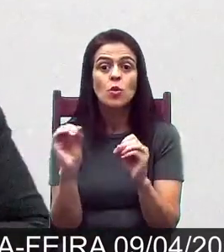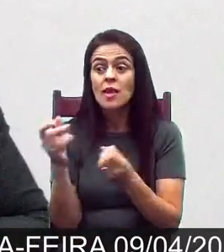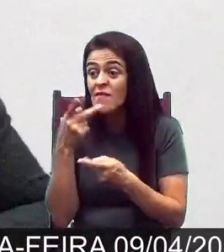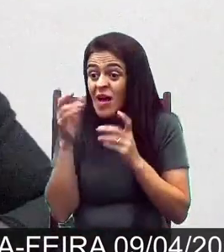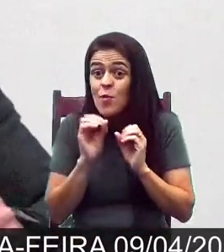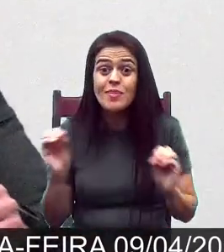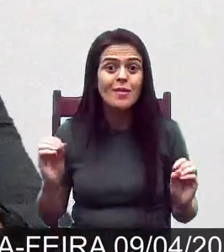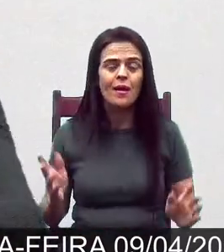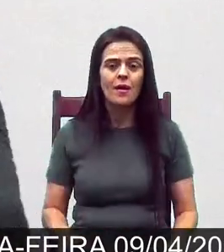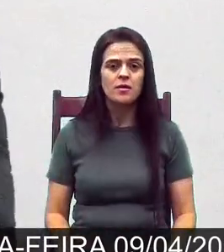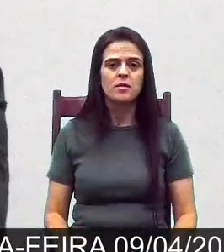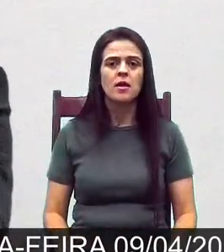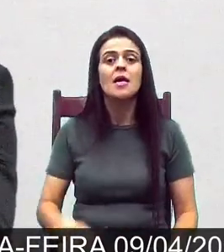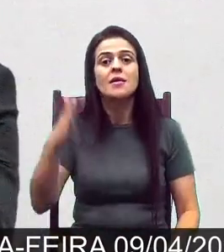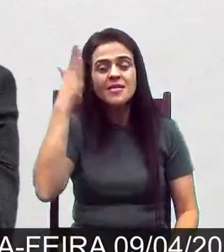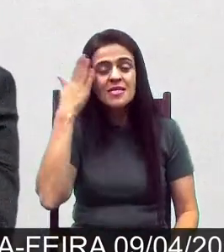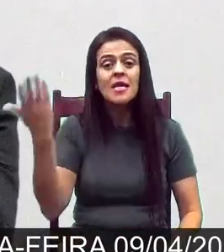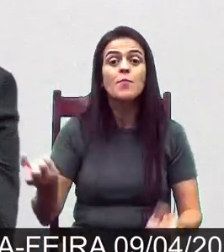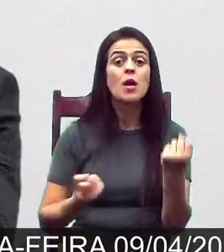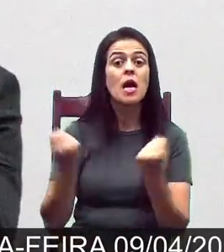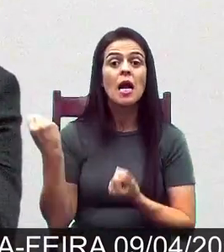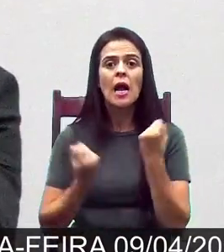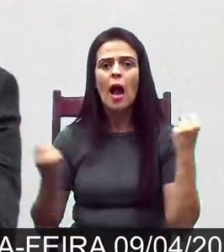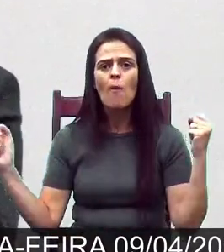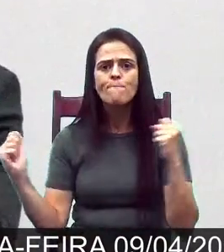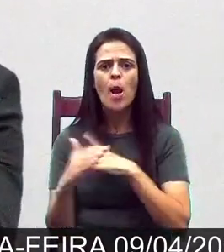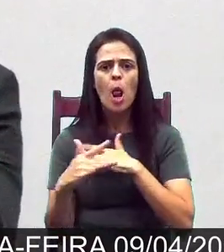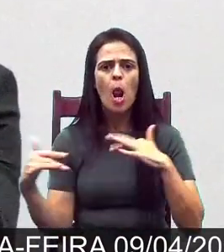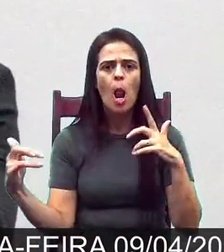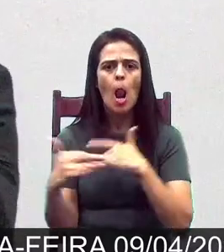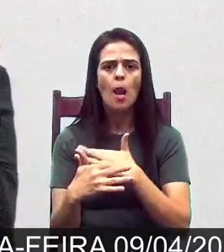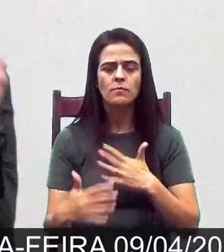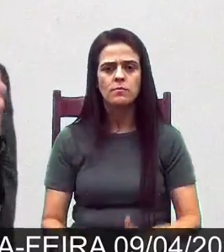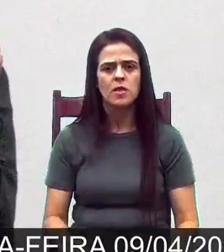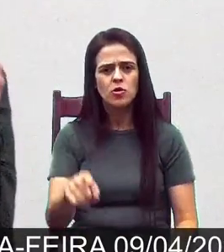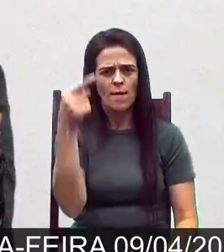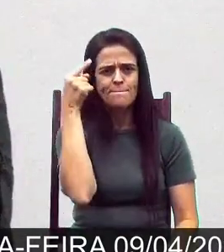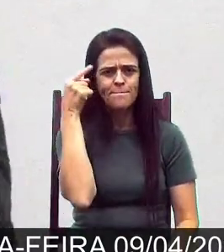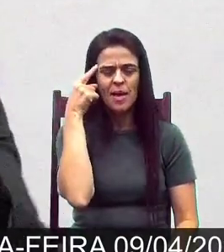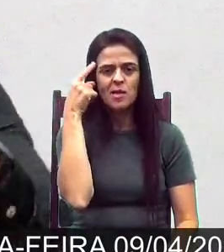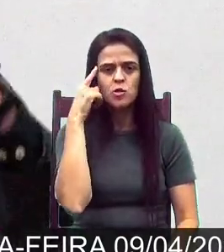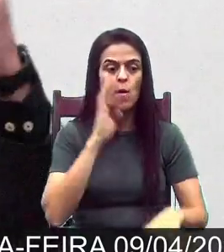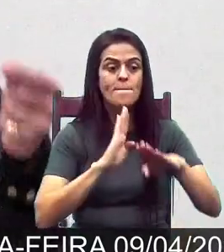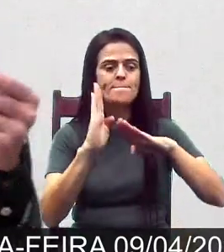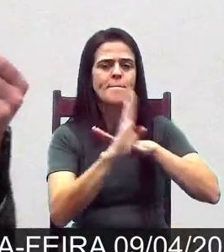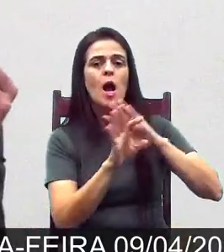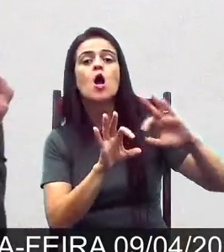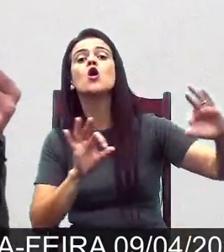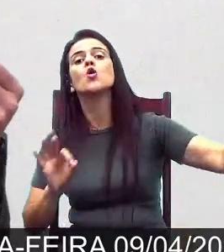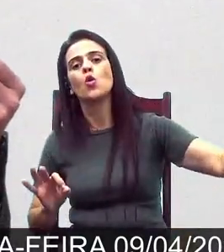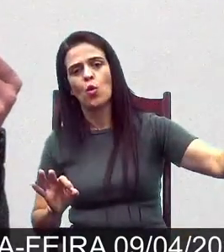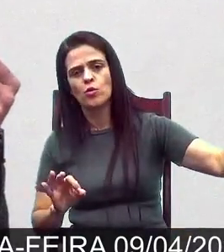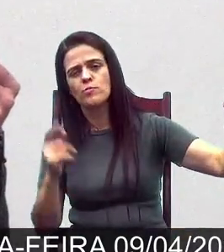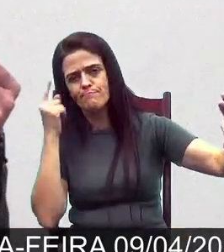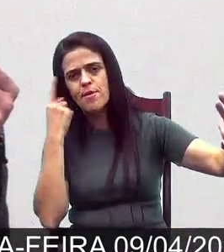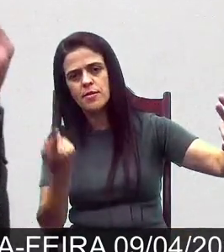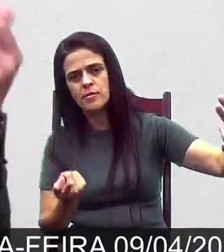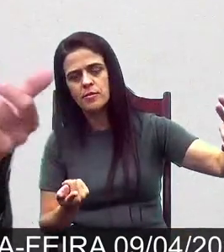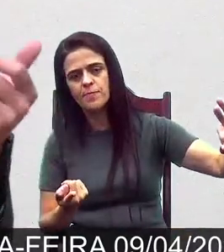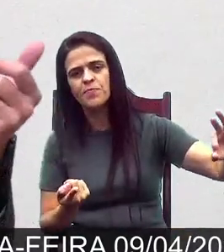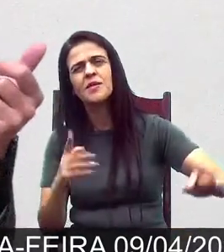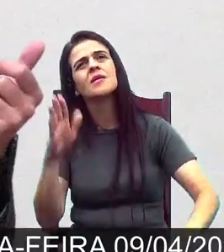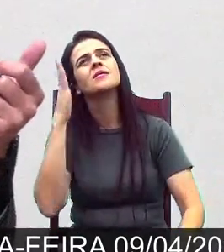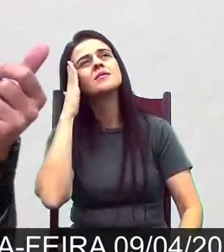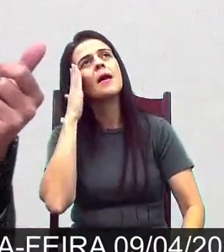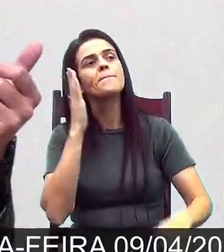de regiões que ainda tem um fluxo grande de veículos, sargento. Se a gente for pegar os bairros distantes do centro, eu tive